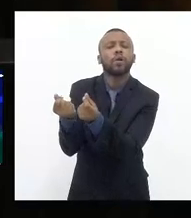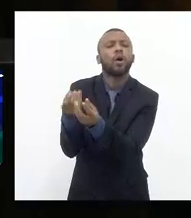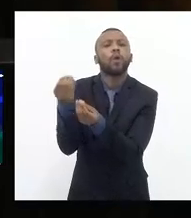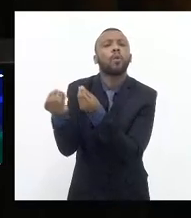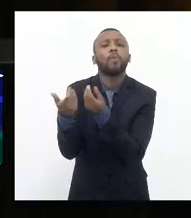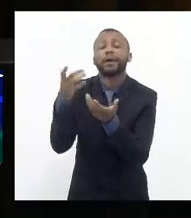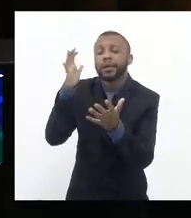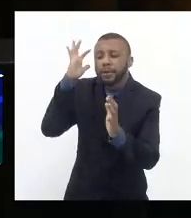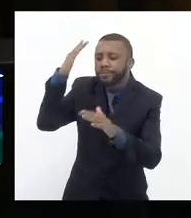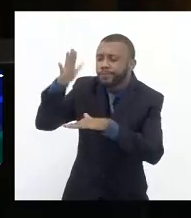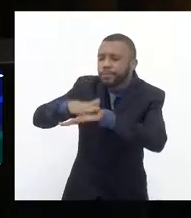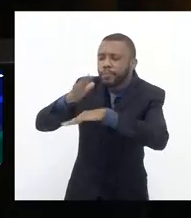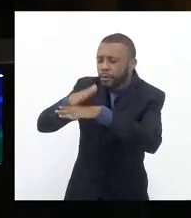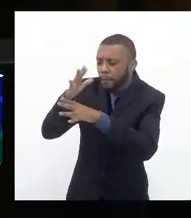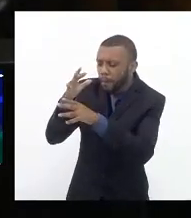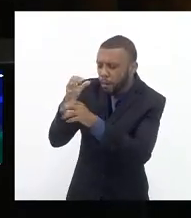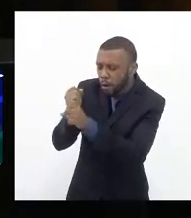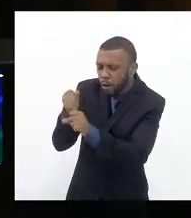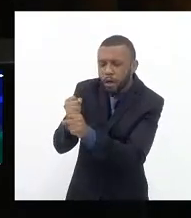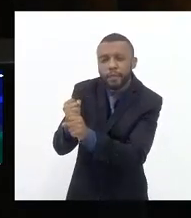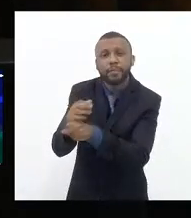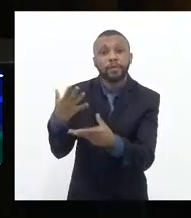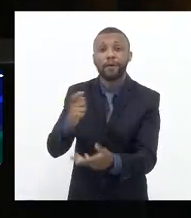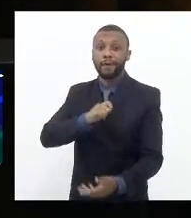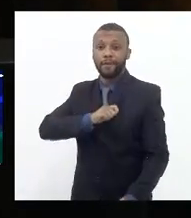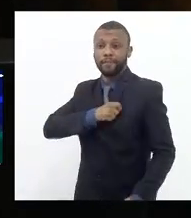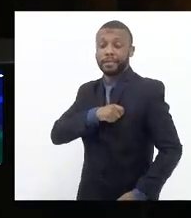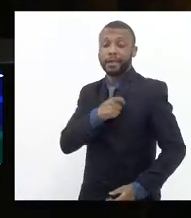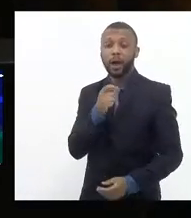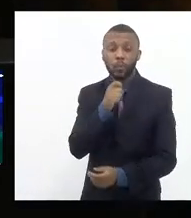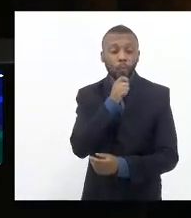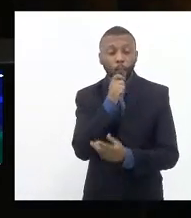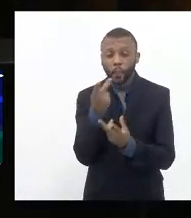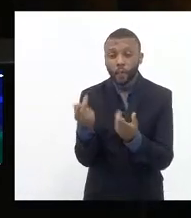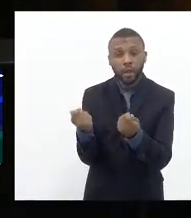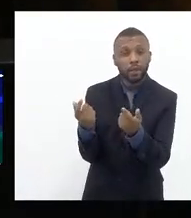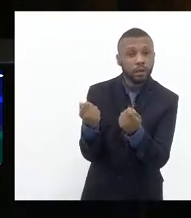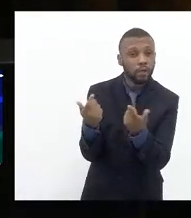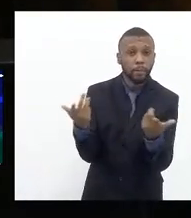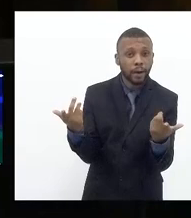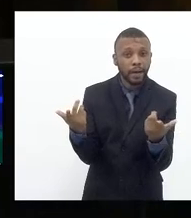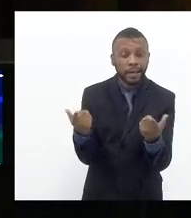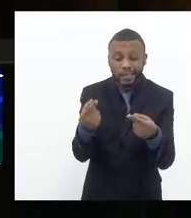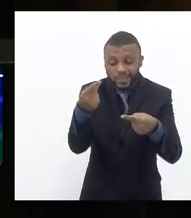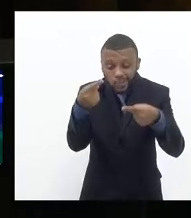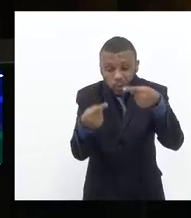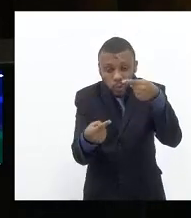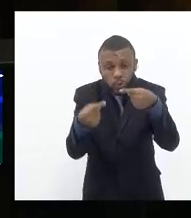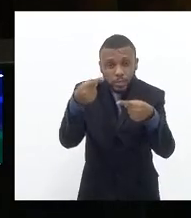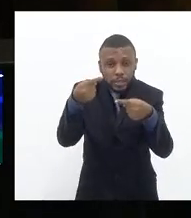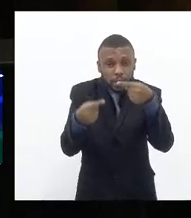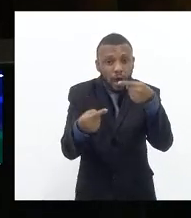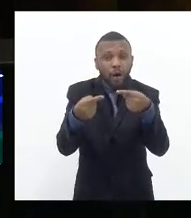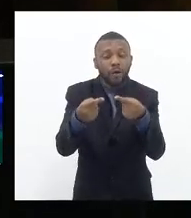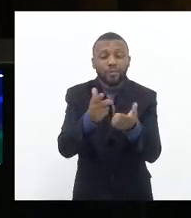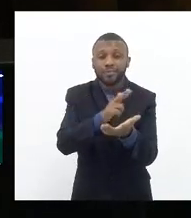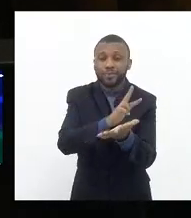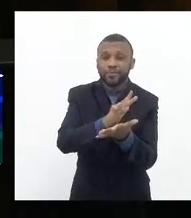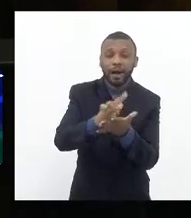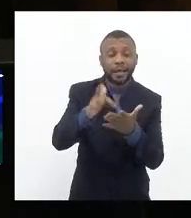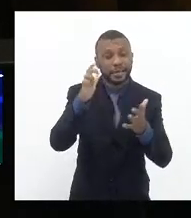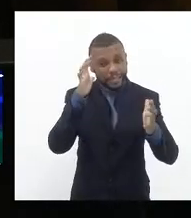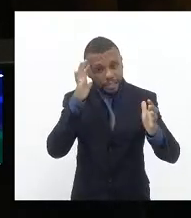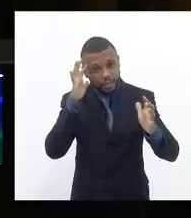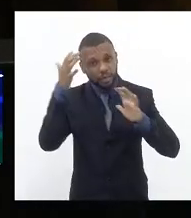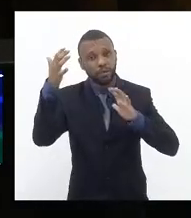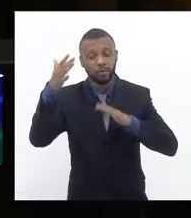essa dívida? Então, nenhuma auditoria. E segunda coisa, nenhuma rediscussão de várias decisões tomadas